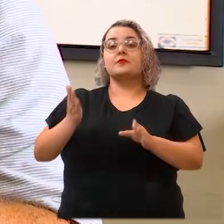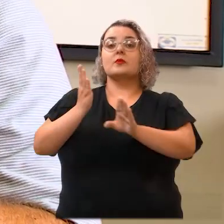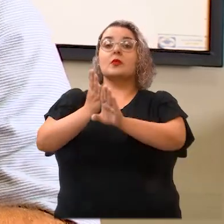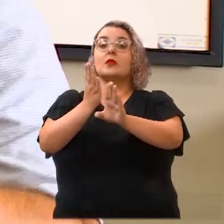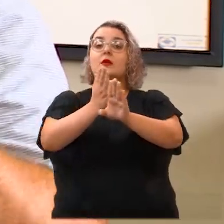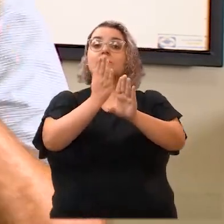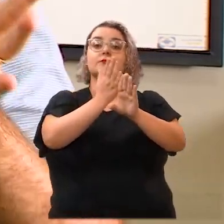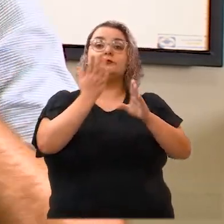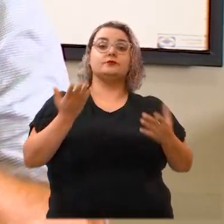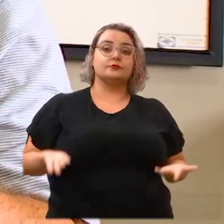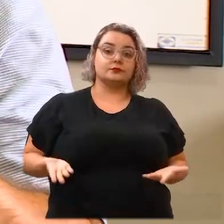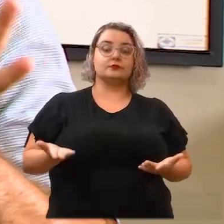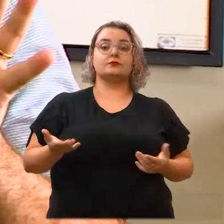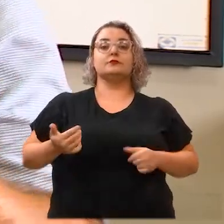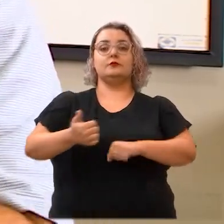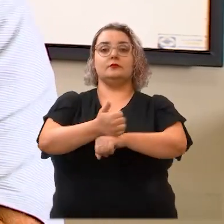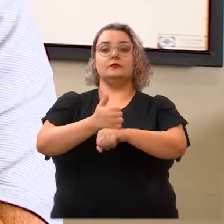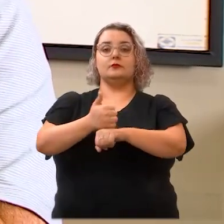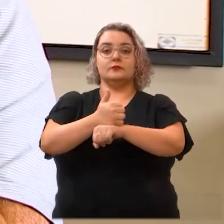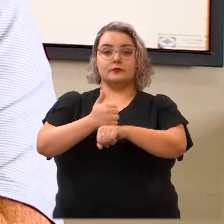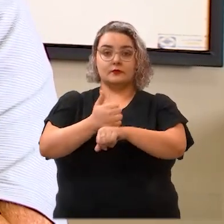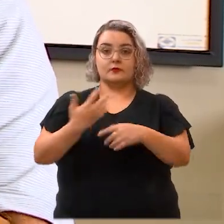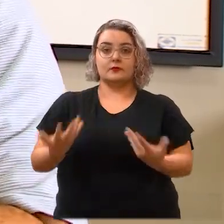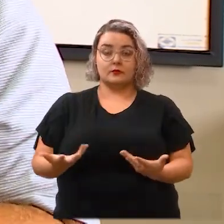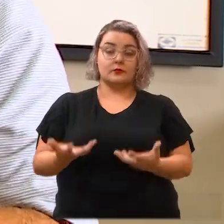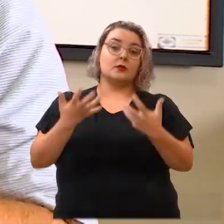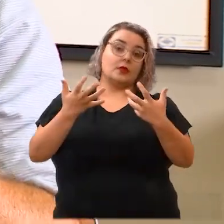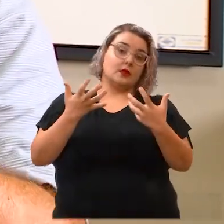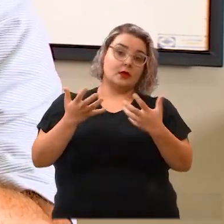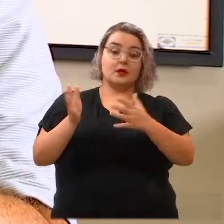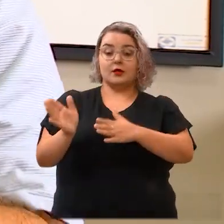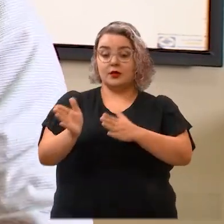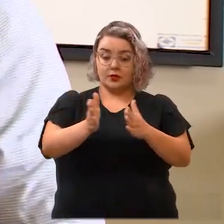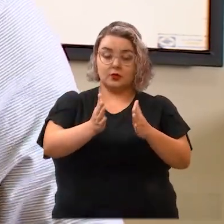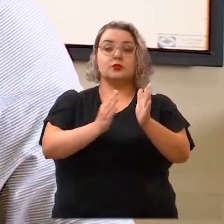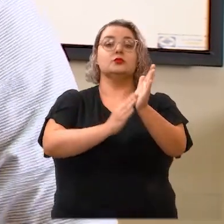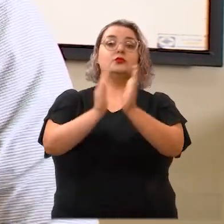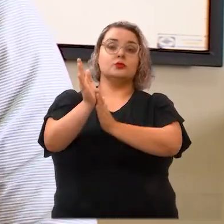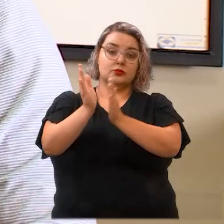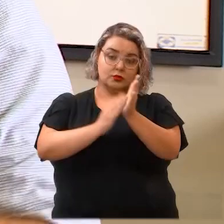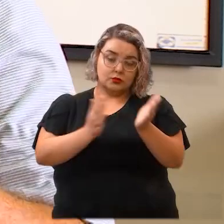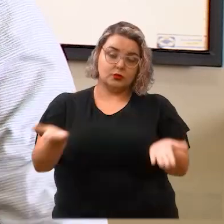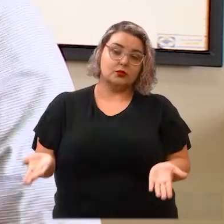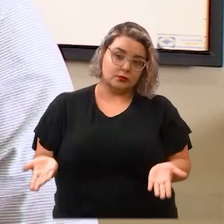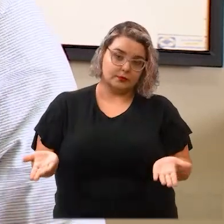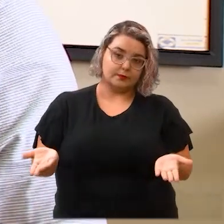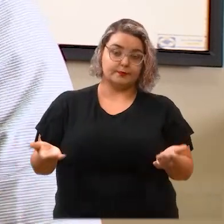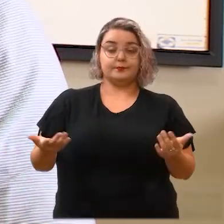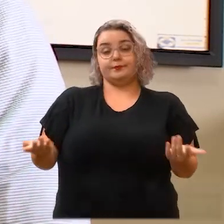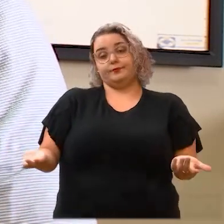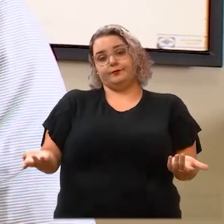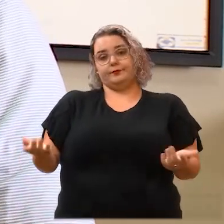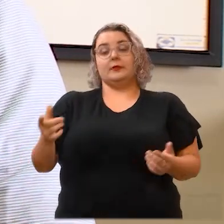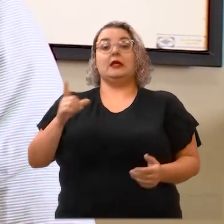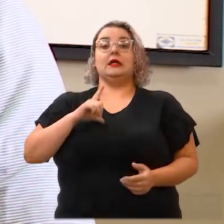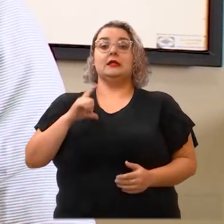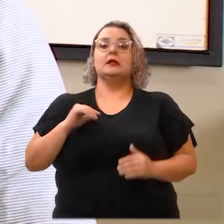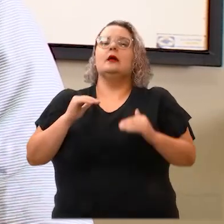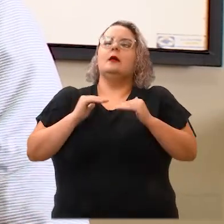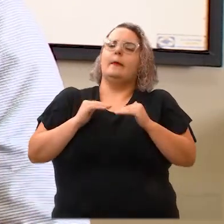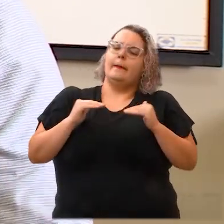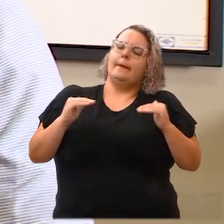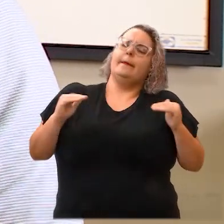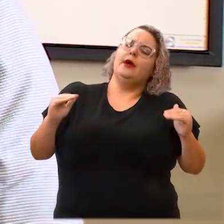aquela profissão que talvez você queira seguir num concurso público enfim rola que ela